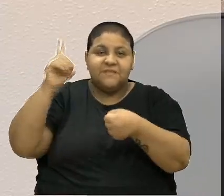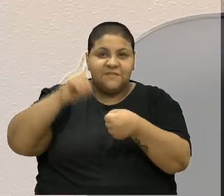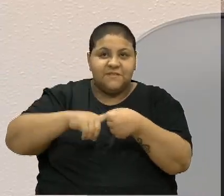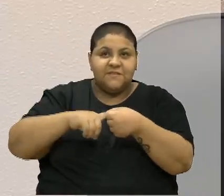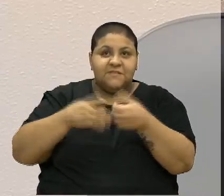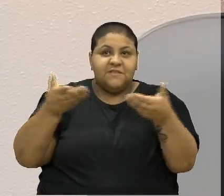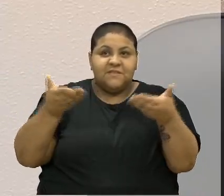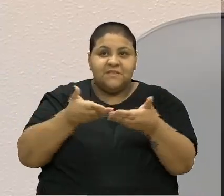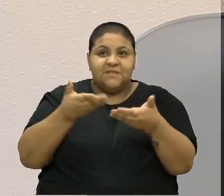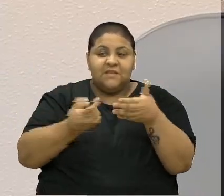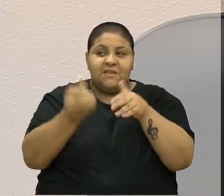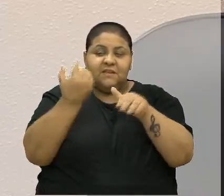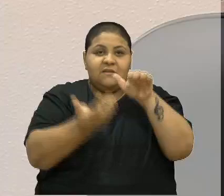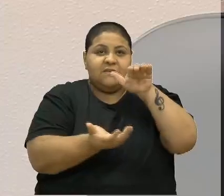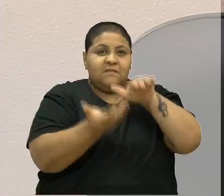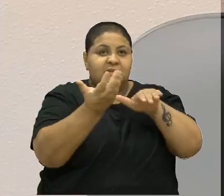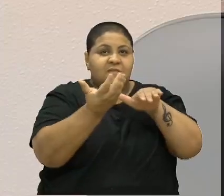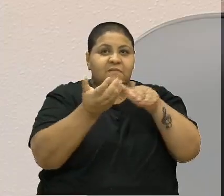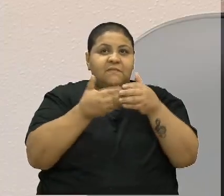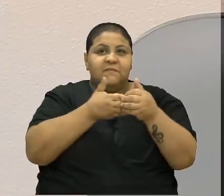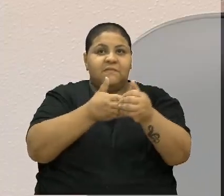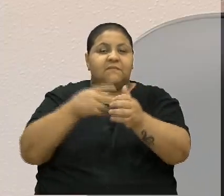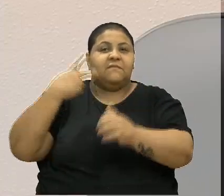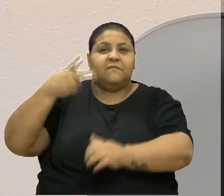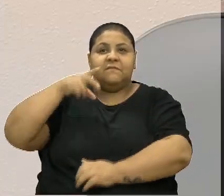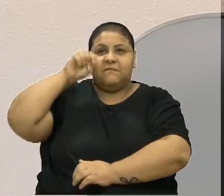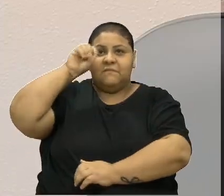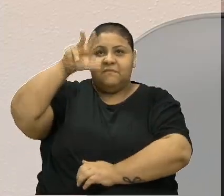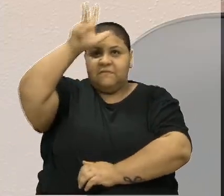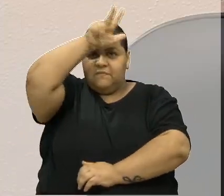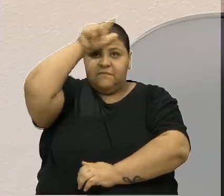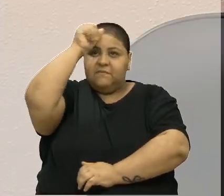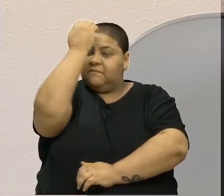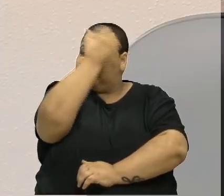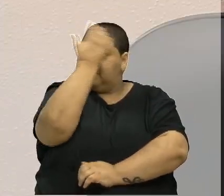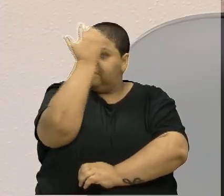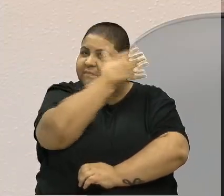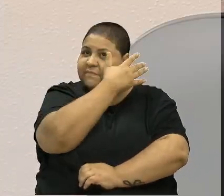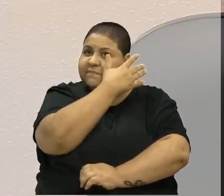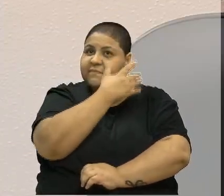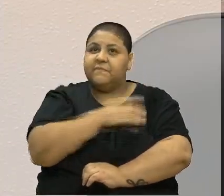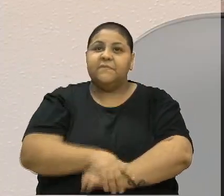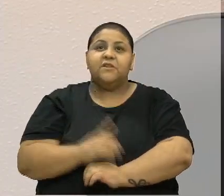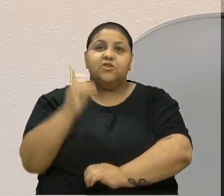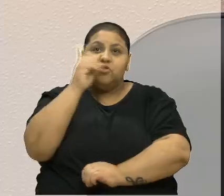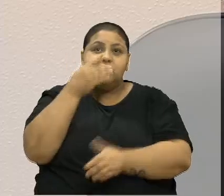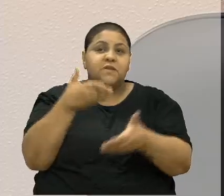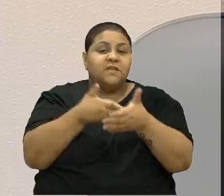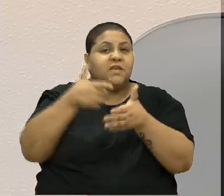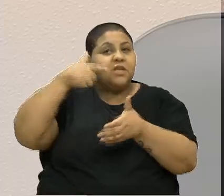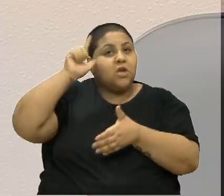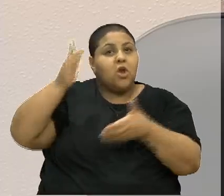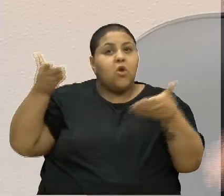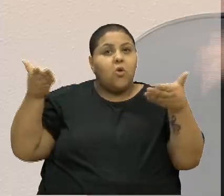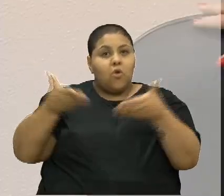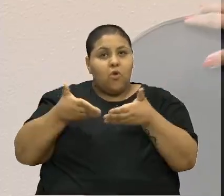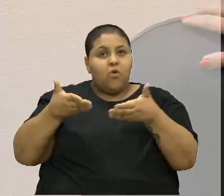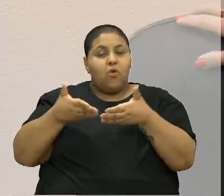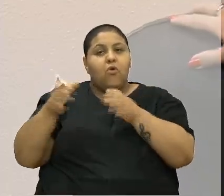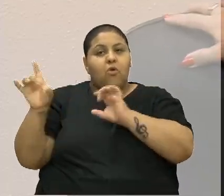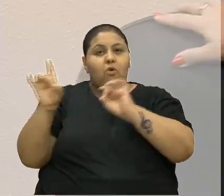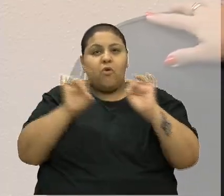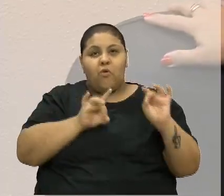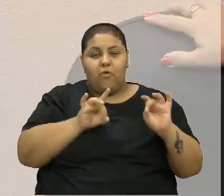em Brasília, acompanhada do vereador Fiuza, do prefeito Adiló, de domingo até ontem, e hoje pela manhã também